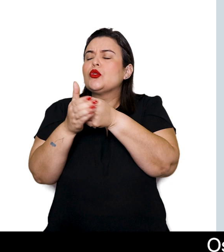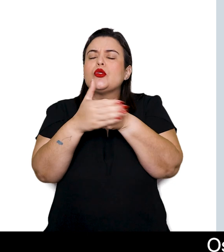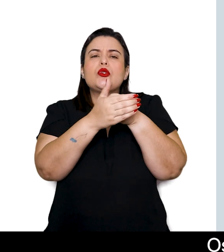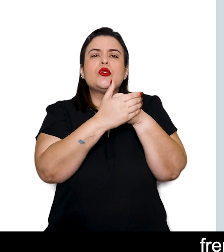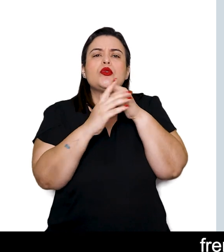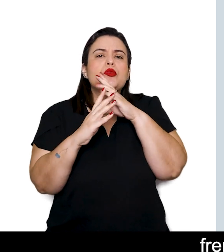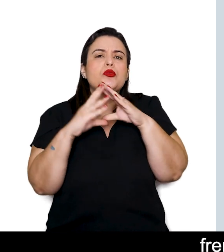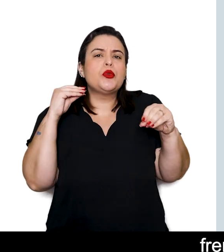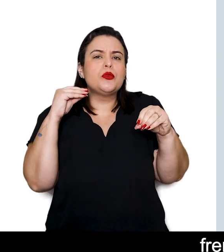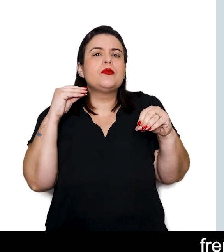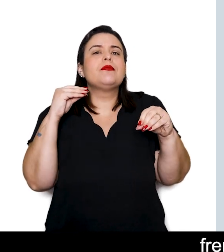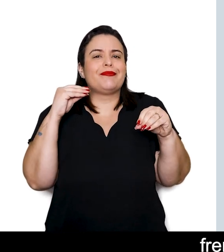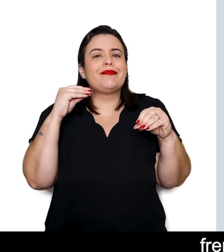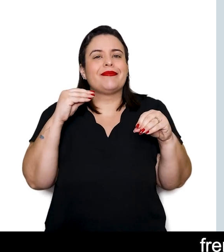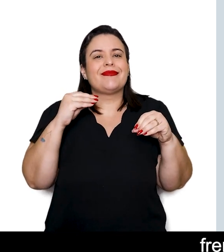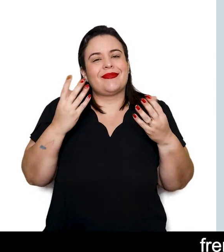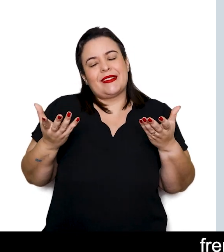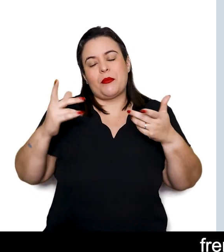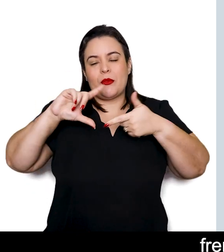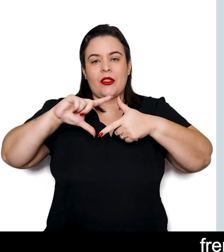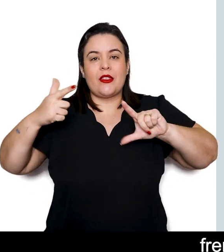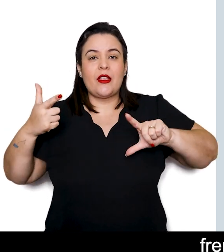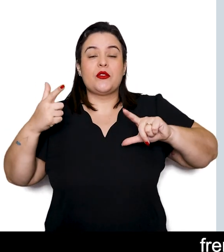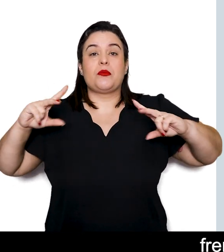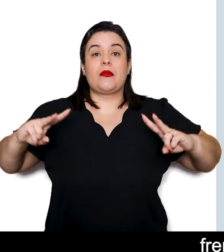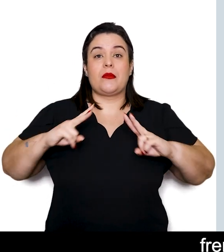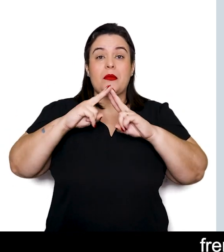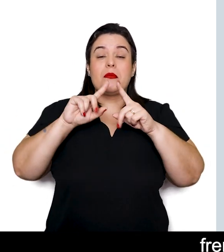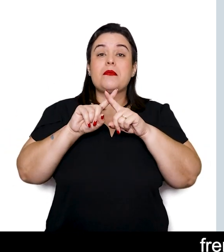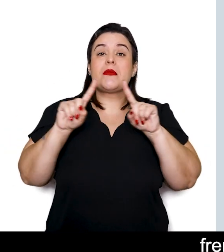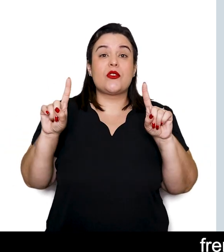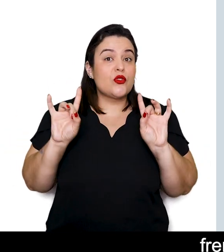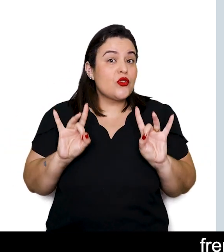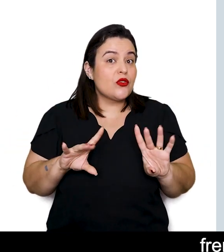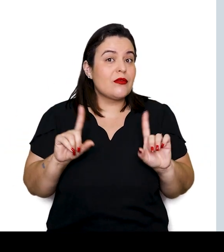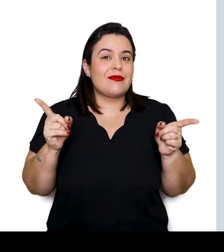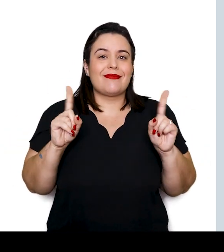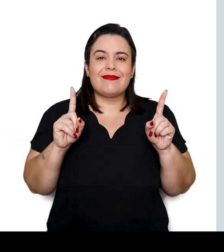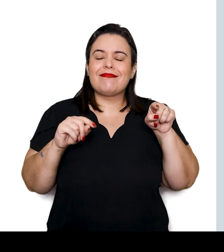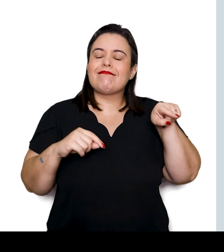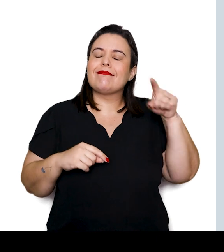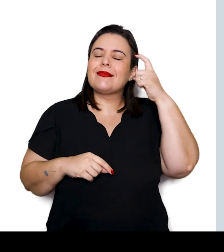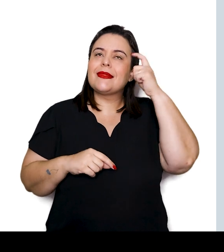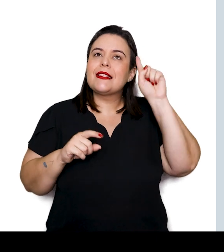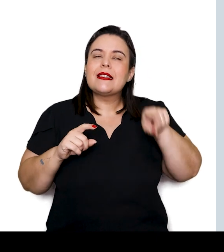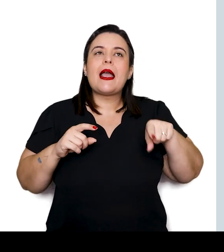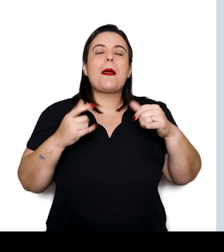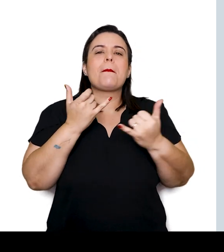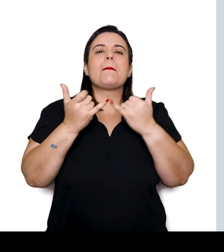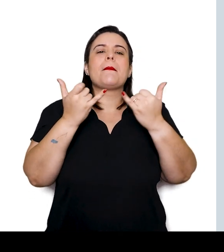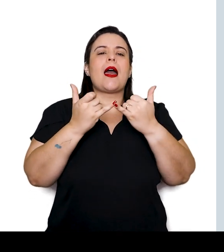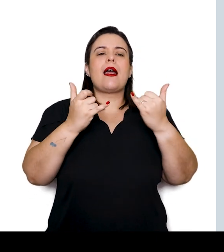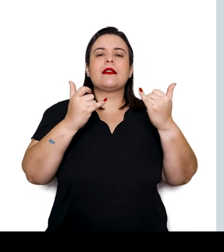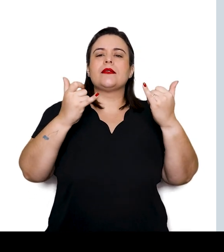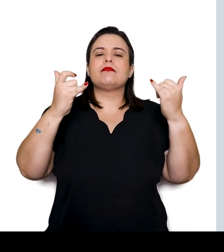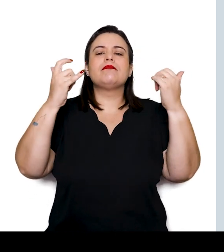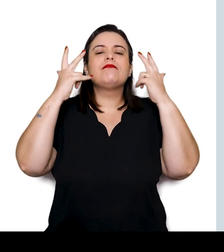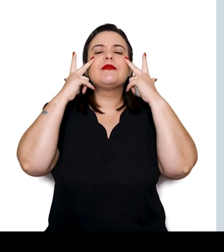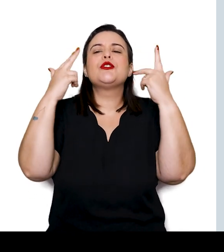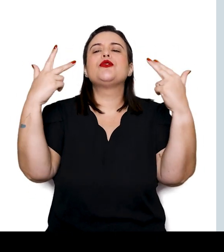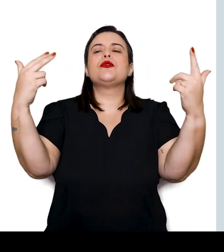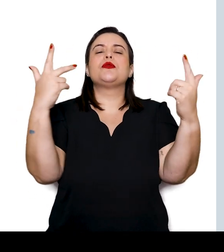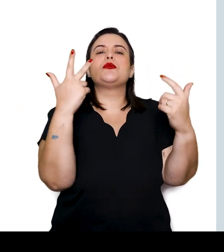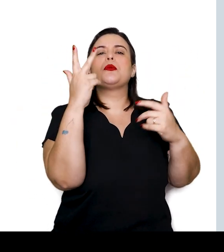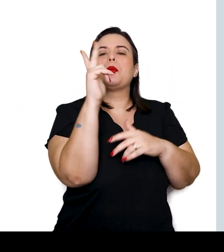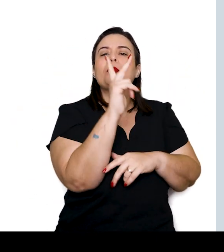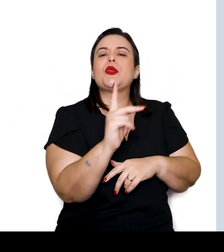refúgio escapista frente à modernização parisiense, sem dúvidas. Mas não só. O artista os concebeu como uma pintura ao